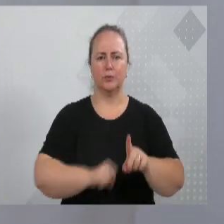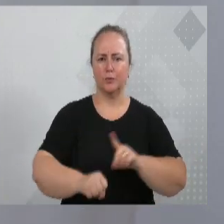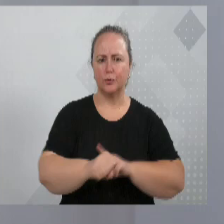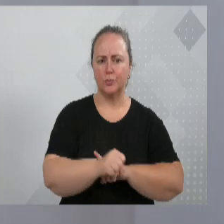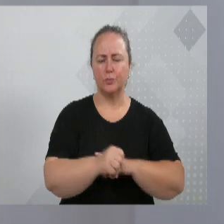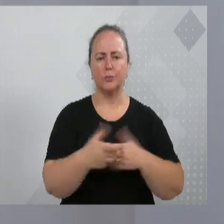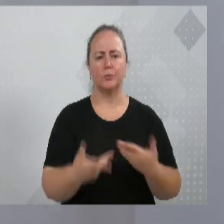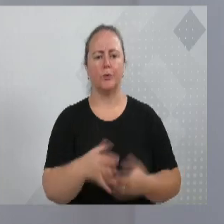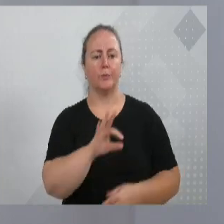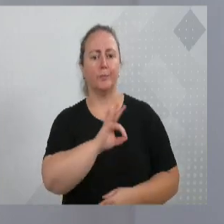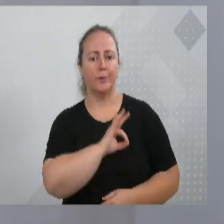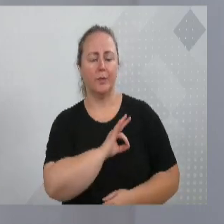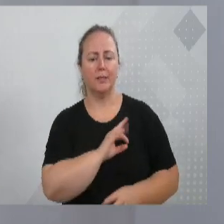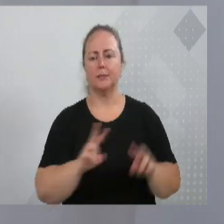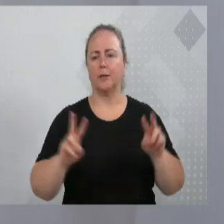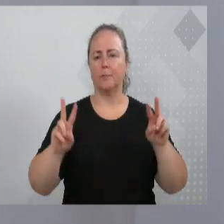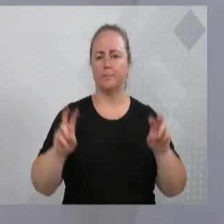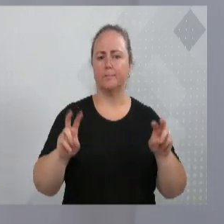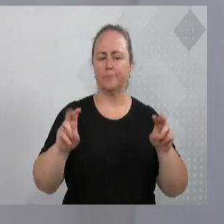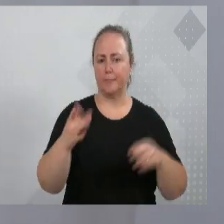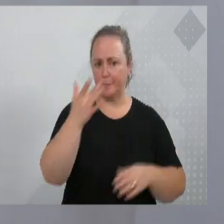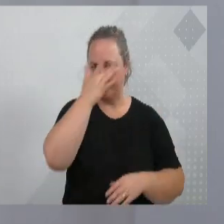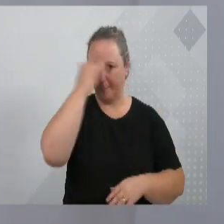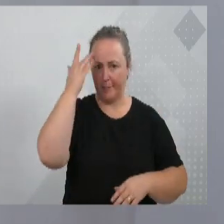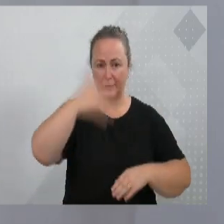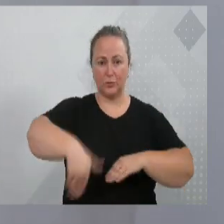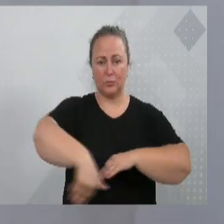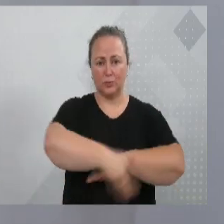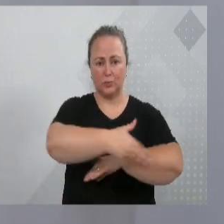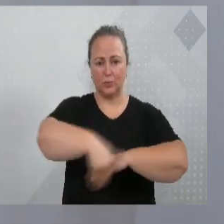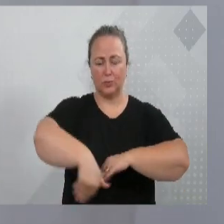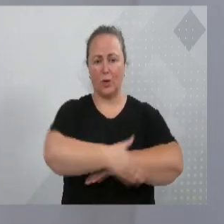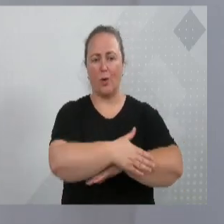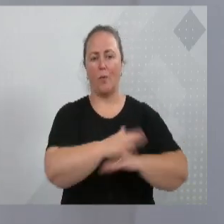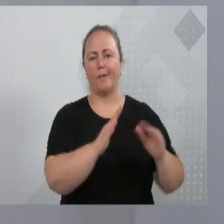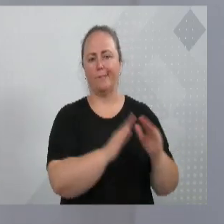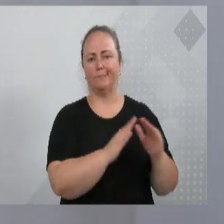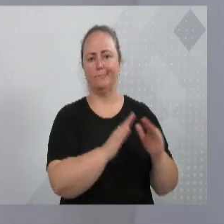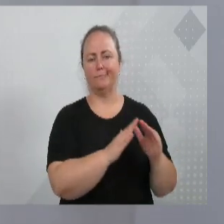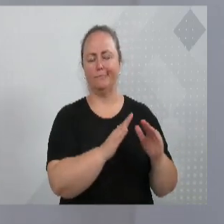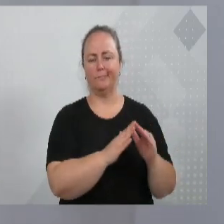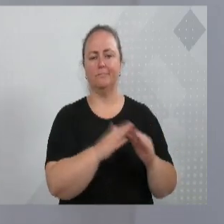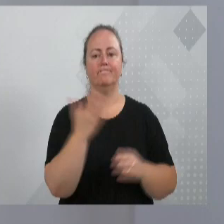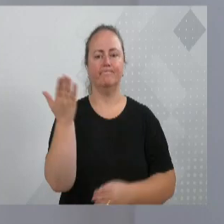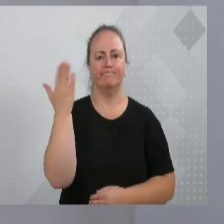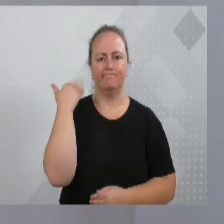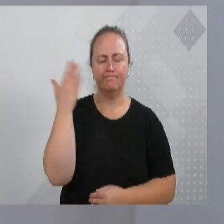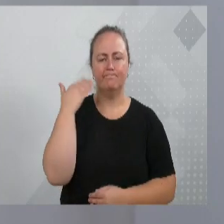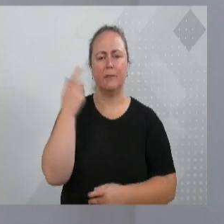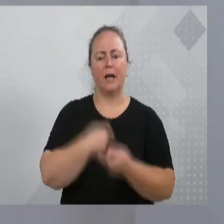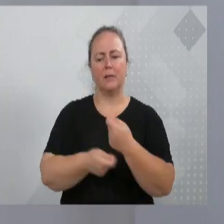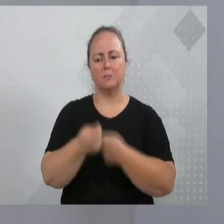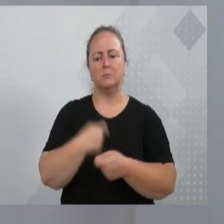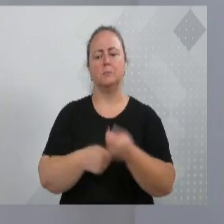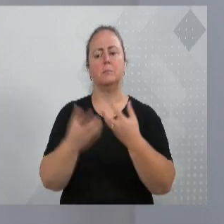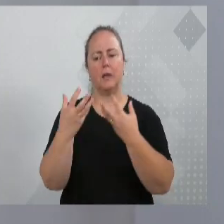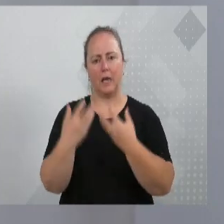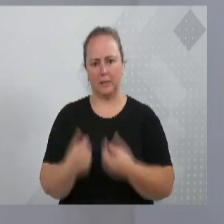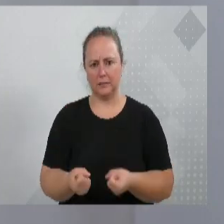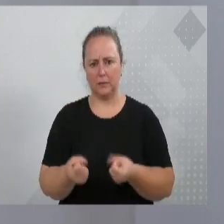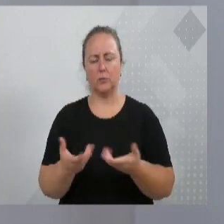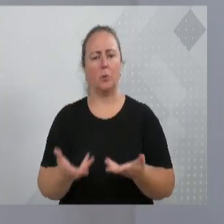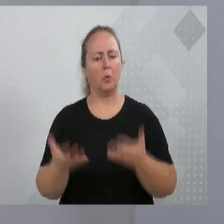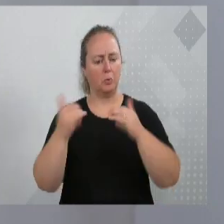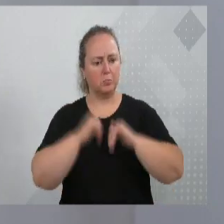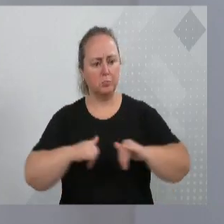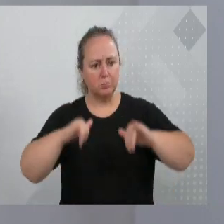polícia cerca do assunto dos moradores de rua Lembrando que a gente fez uma indicação no passado que foi atendida pela administração municipal na campanha